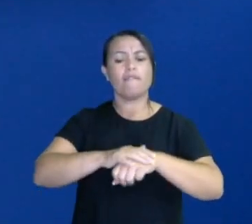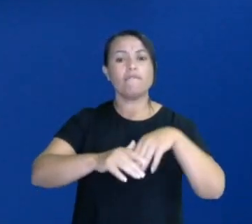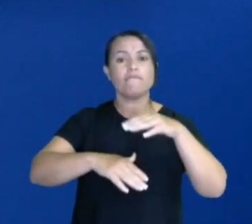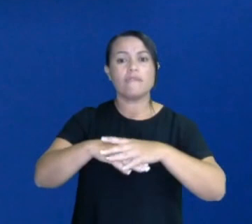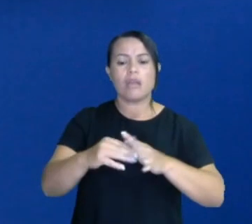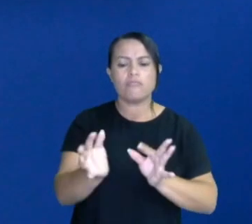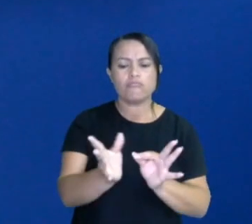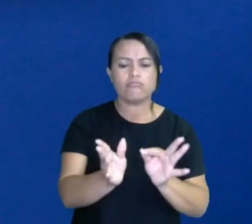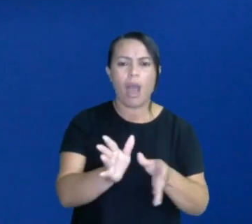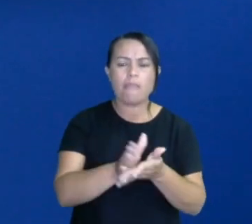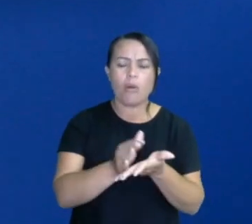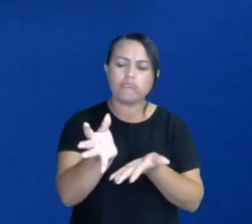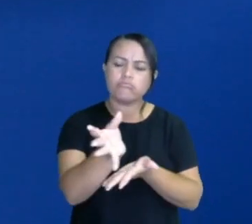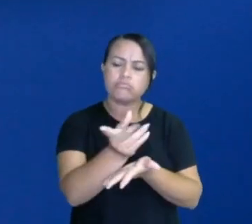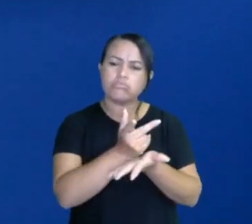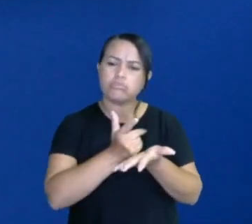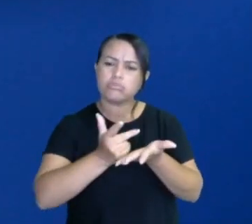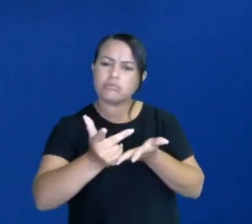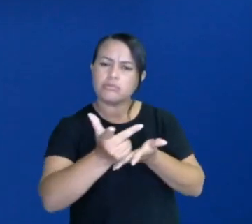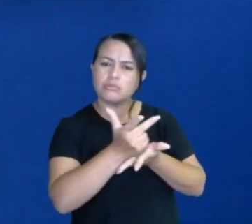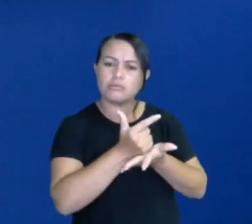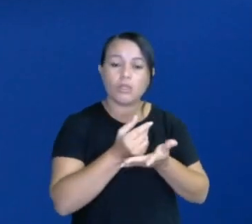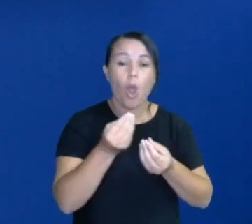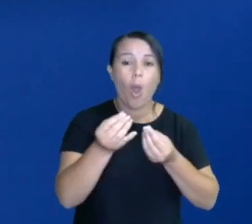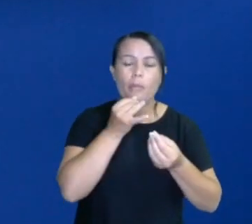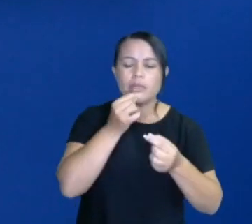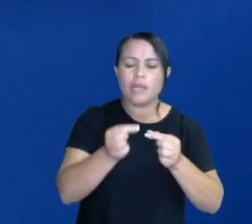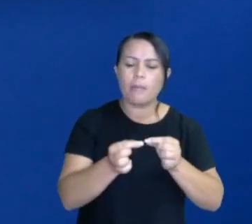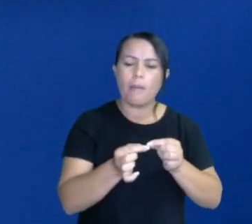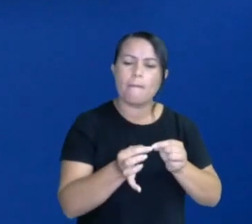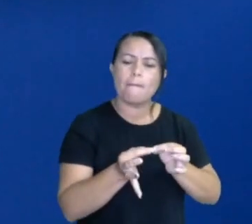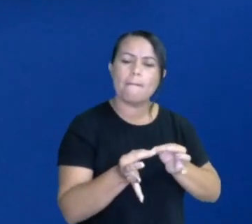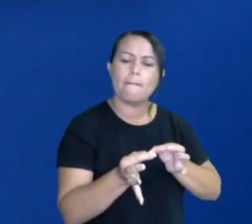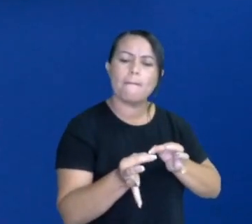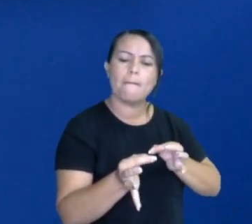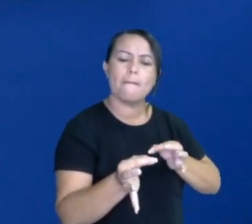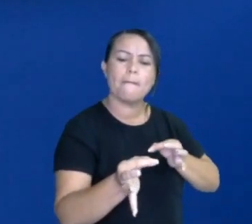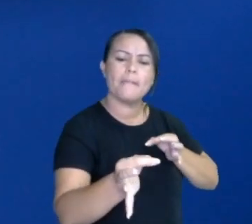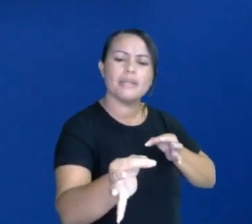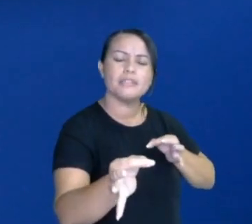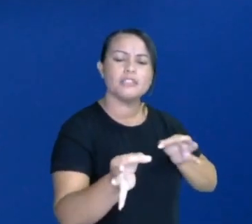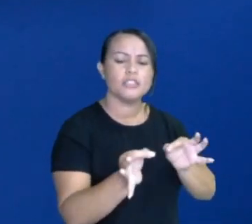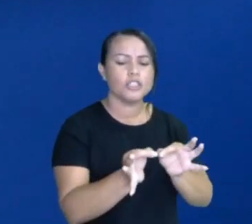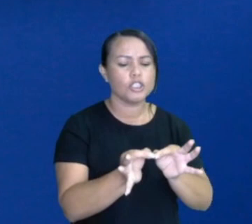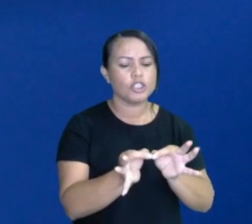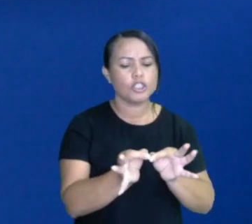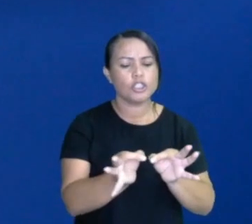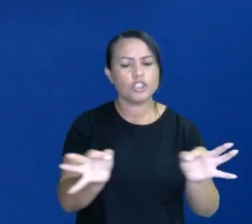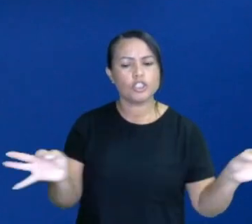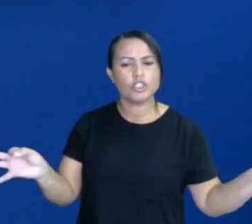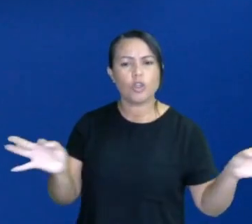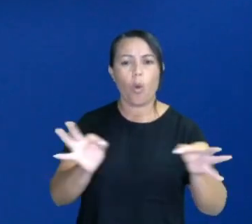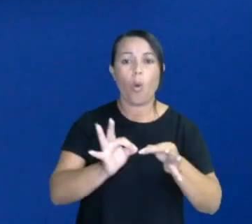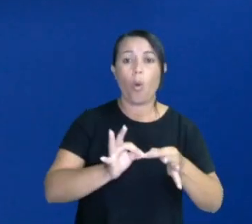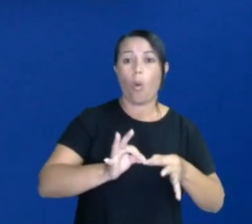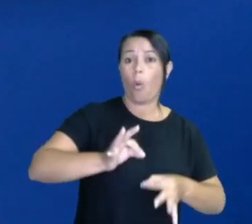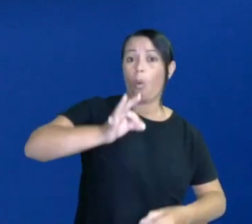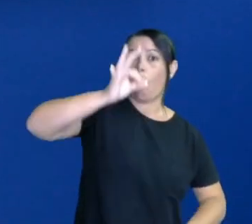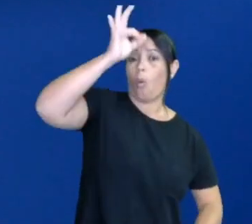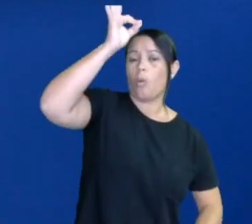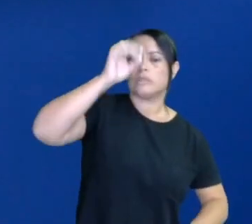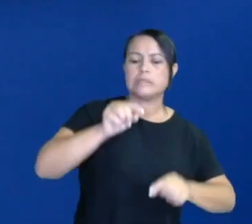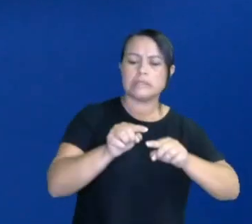foram baseados em medições razoavelmente grosseiras de distâncias,